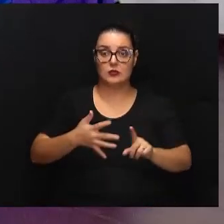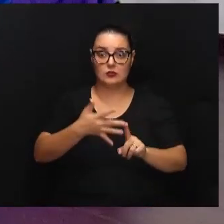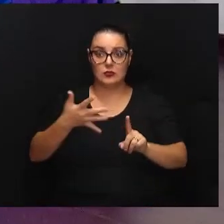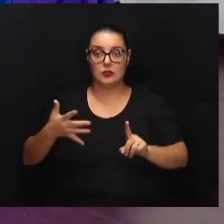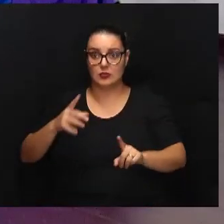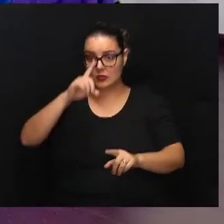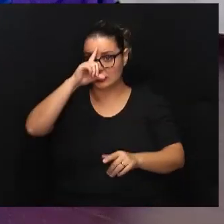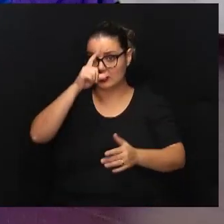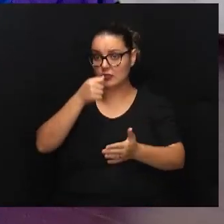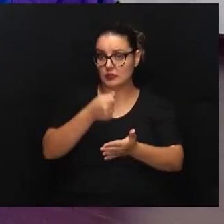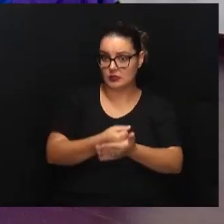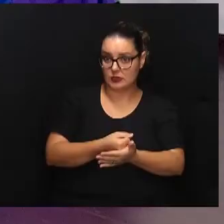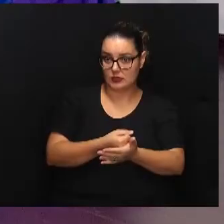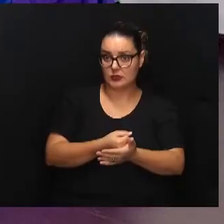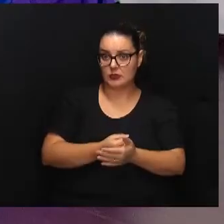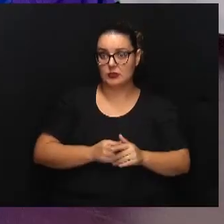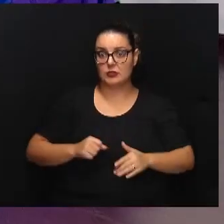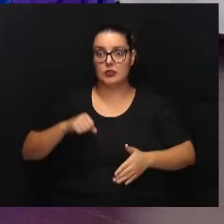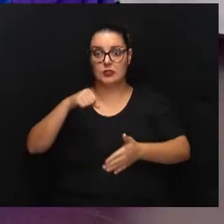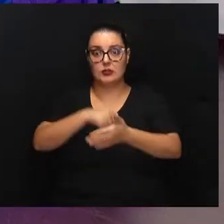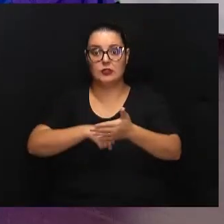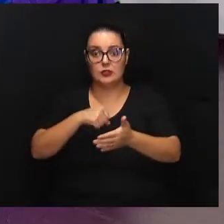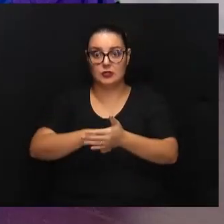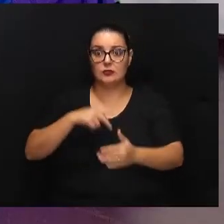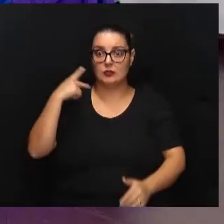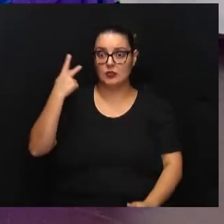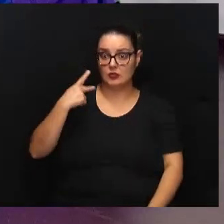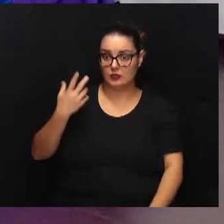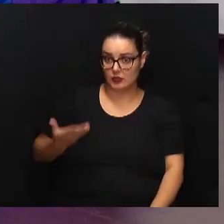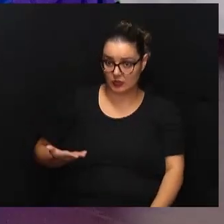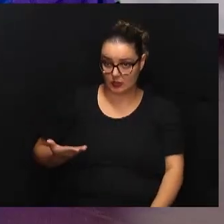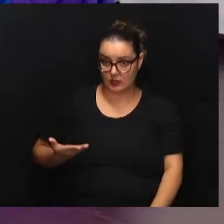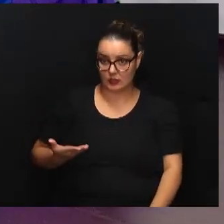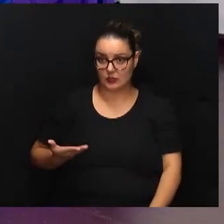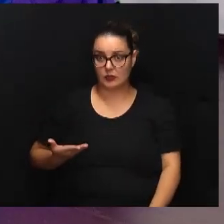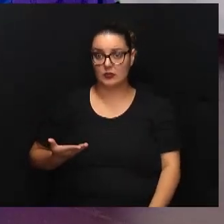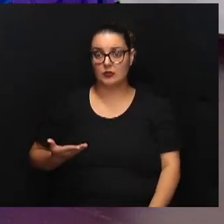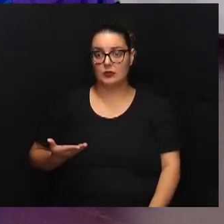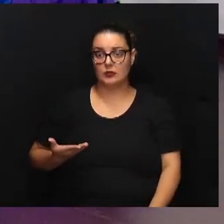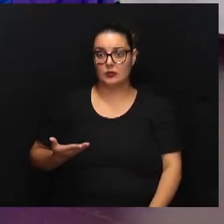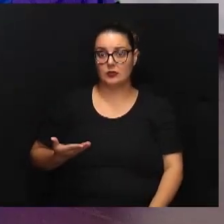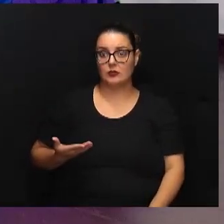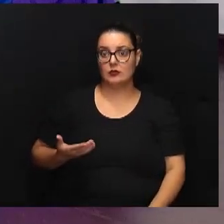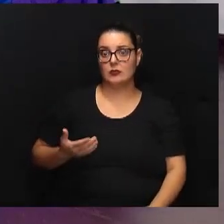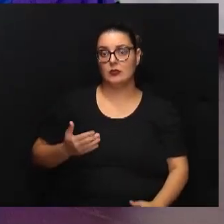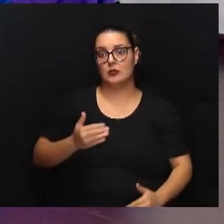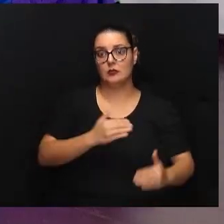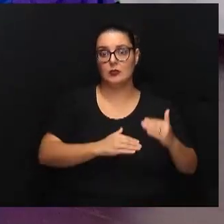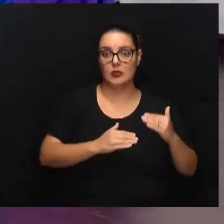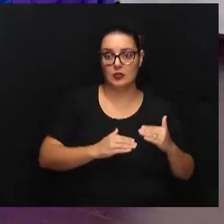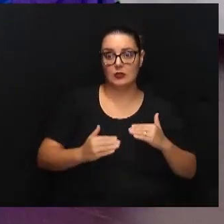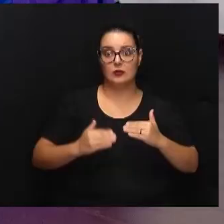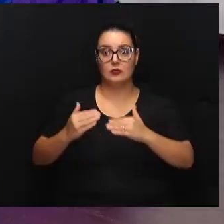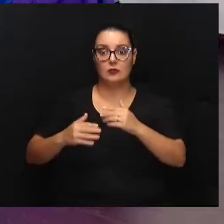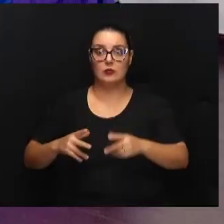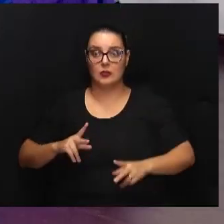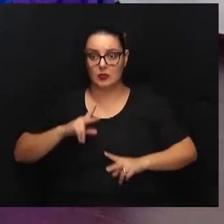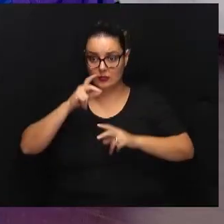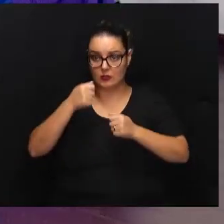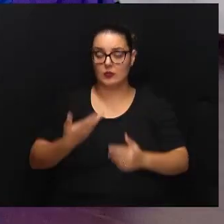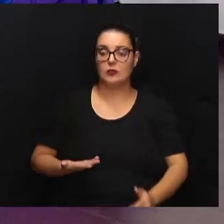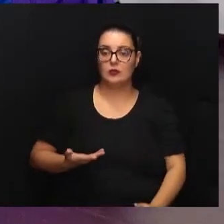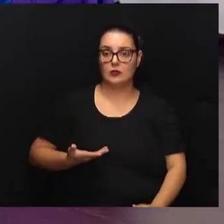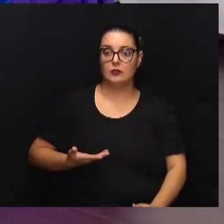política. Com baixas, às vezes a gente retorna de forma mais contundente, mas o presente na política brasileira nos